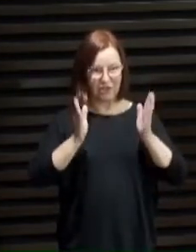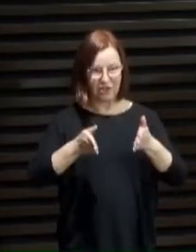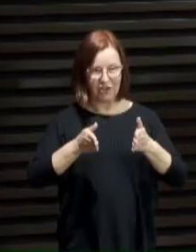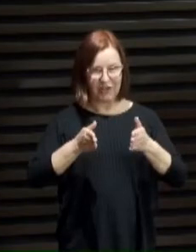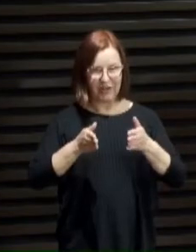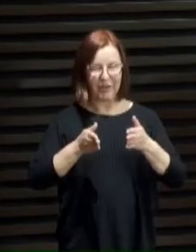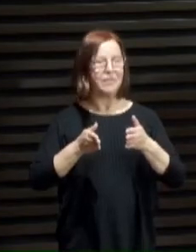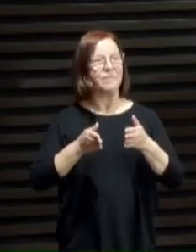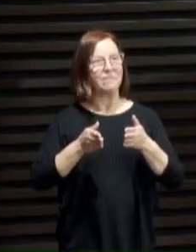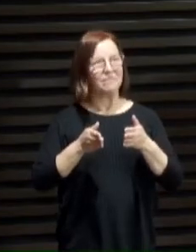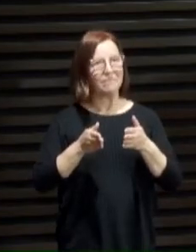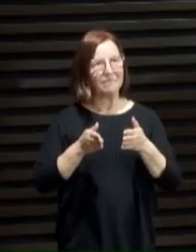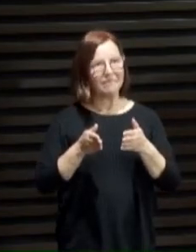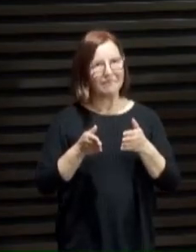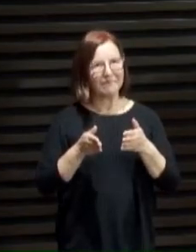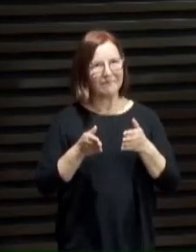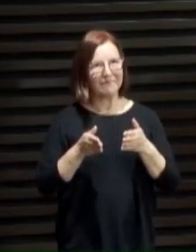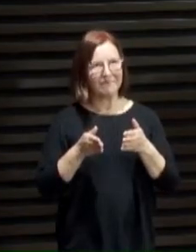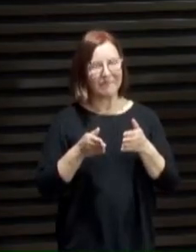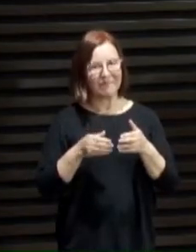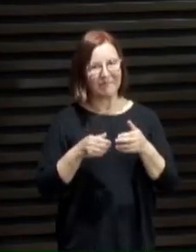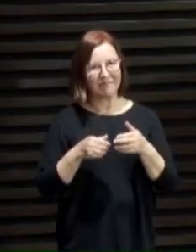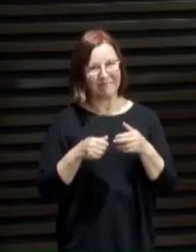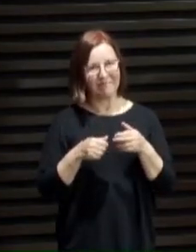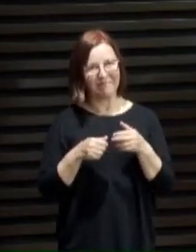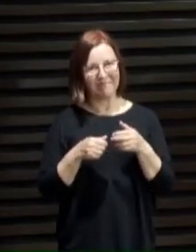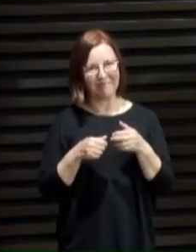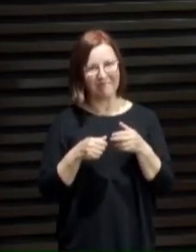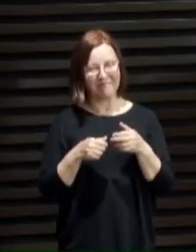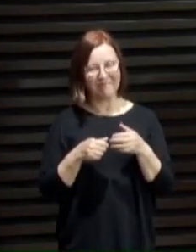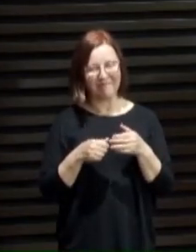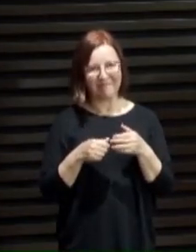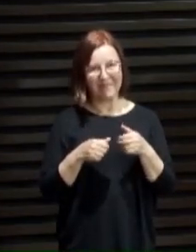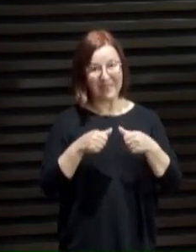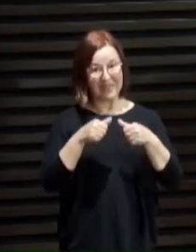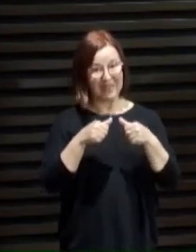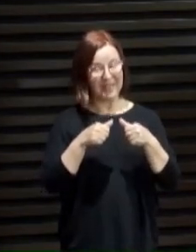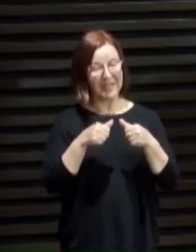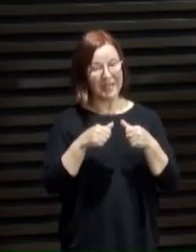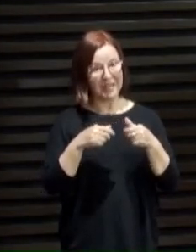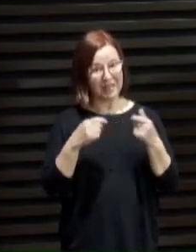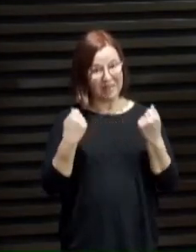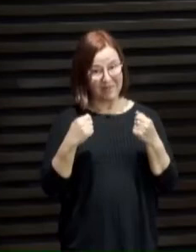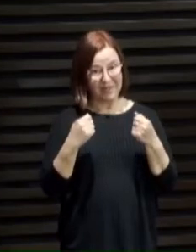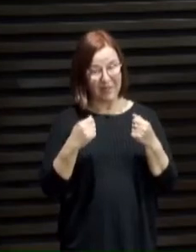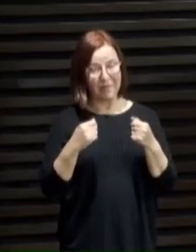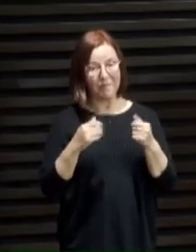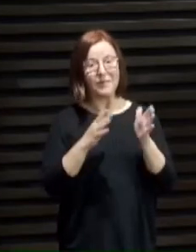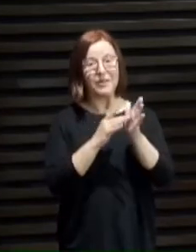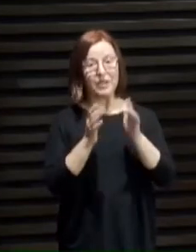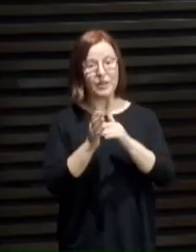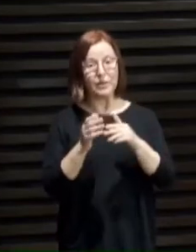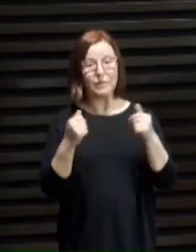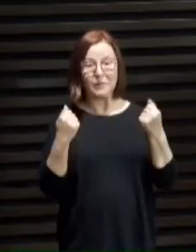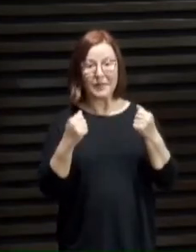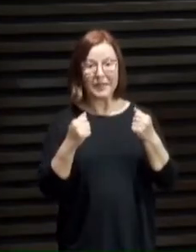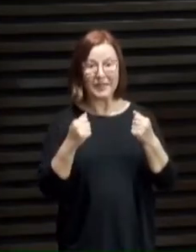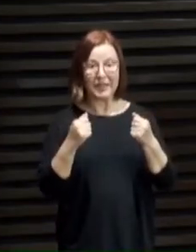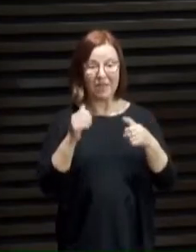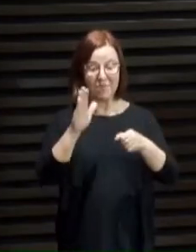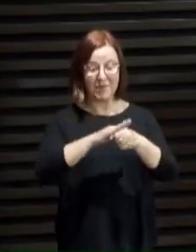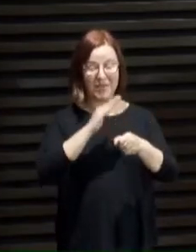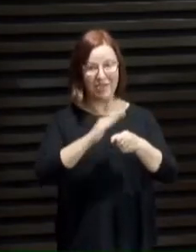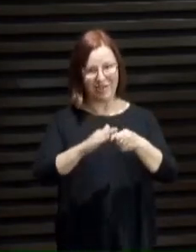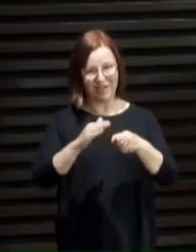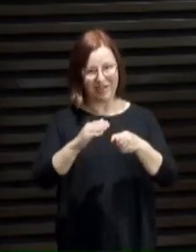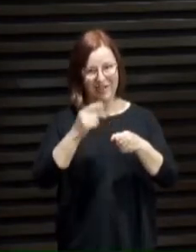o requisito que Jesus precisava preencher para ser servo. É da natureza do